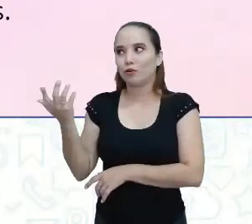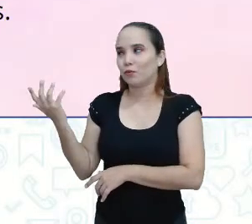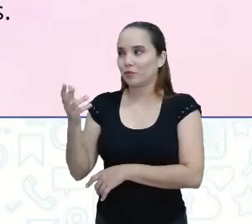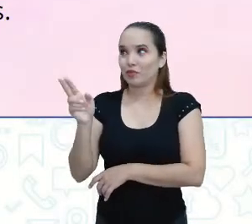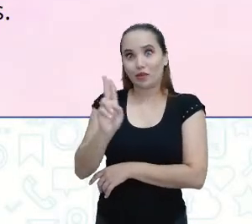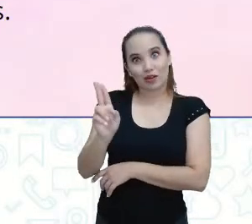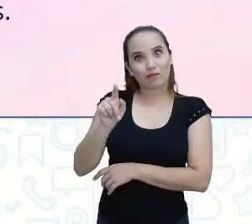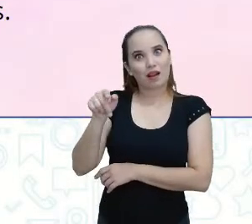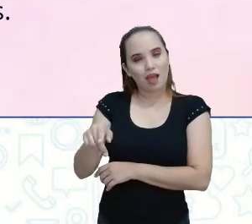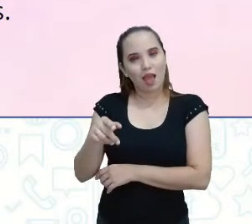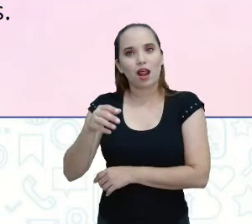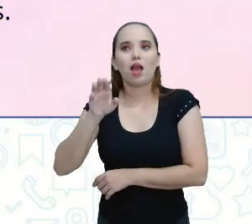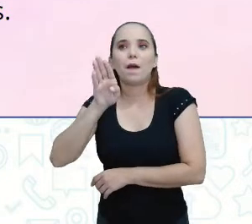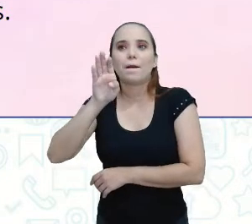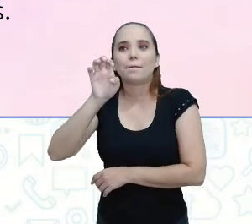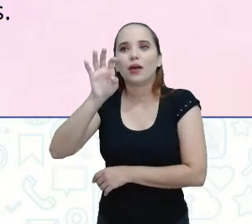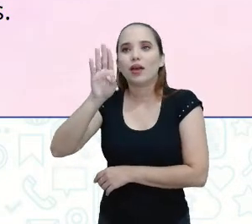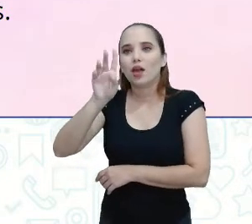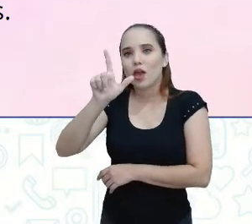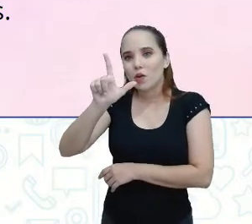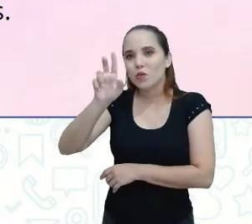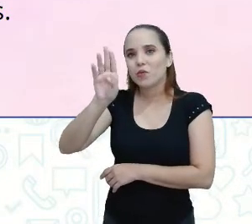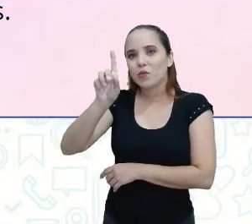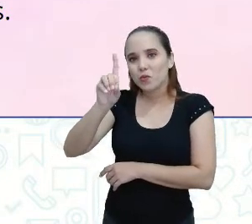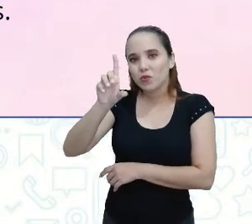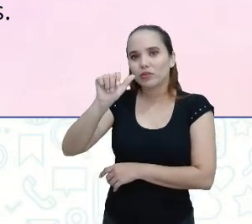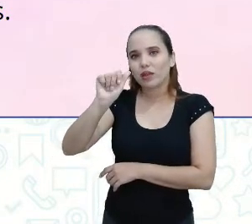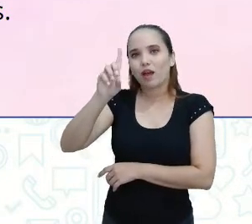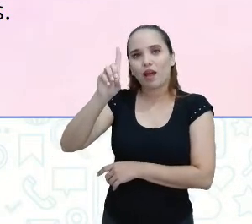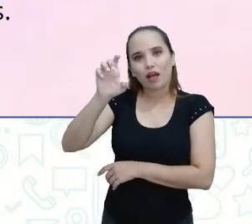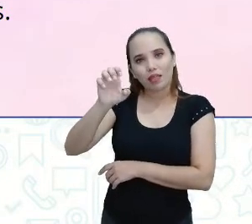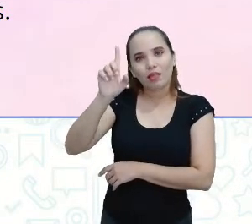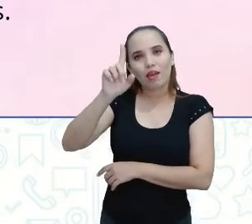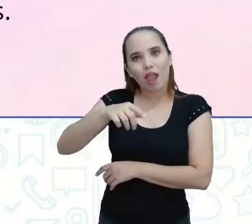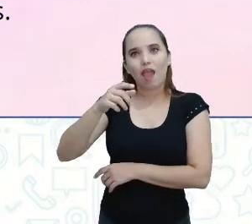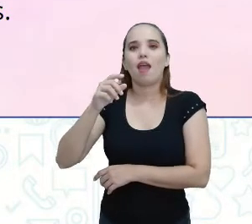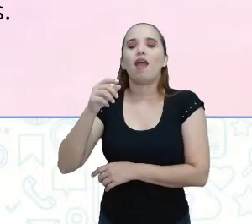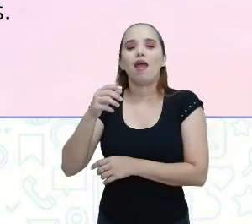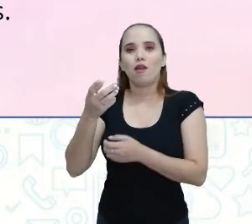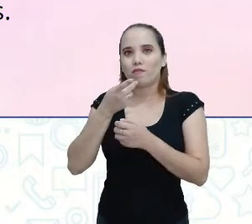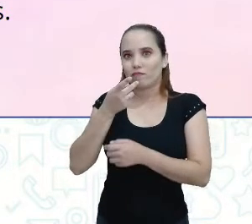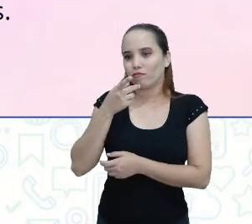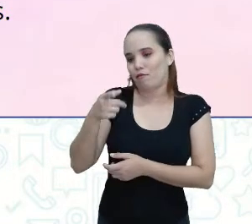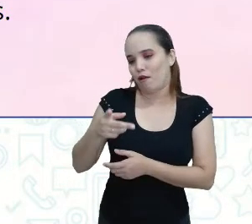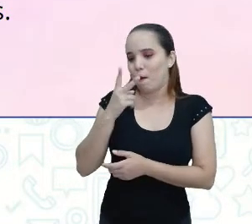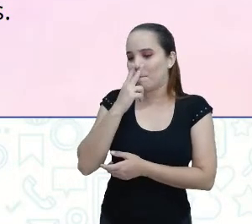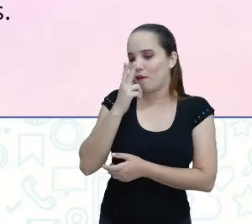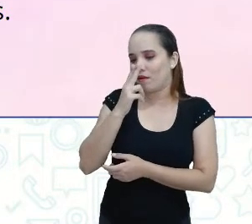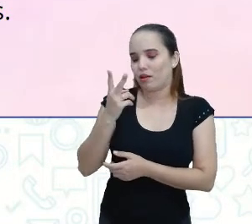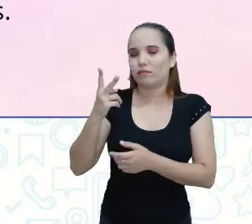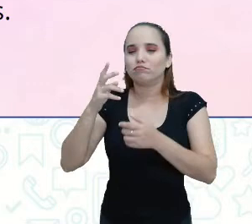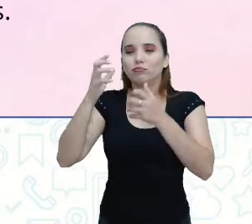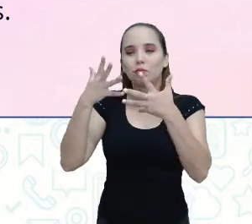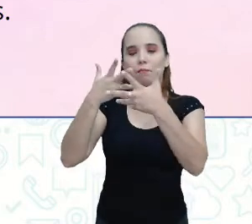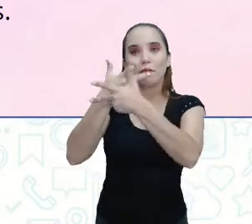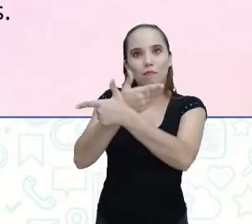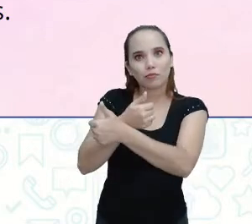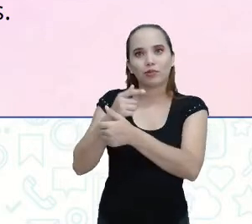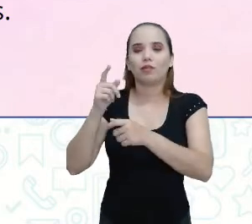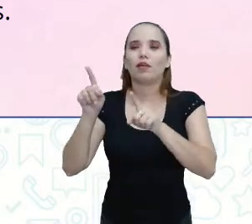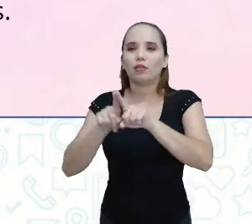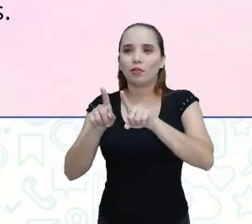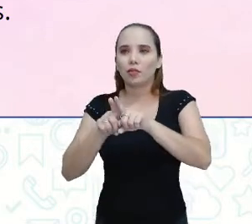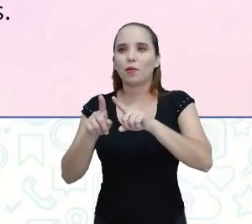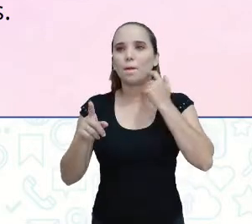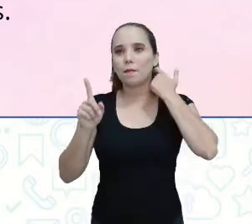beldade, que é um elogio, né? Que está na flor da idade. Então, ela não é somente jovem, ela está na flor da idade.